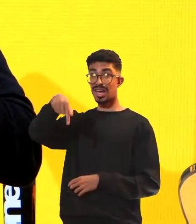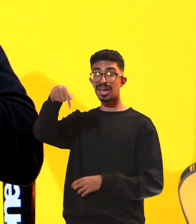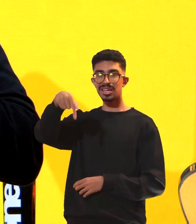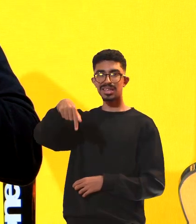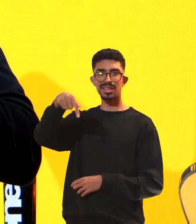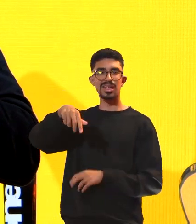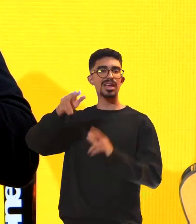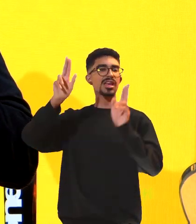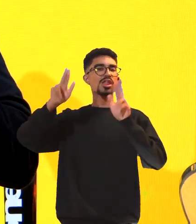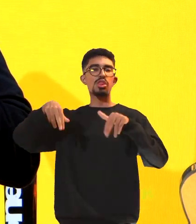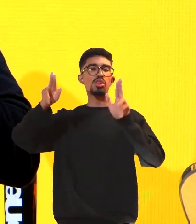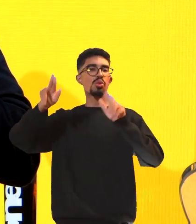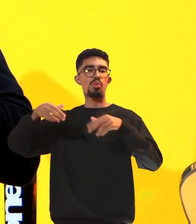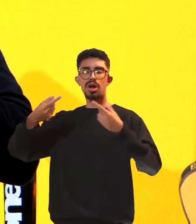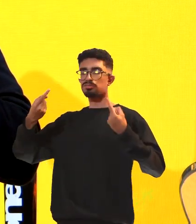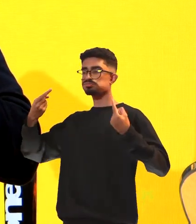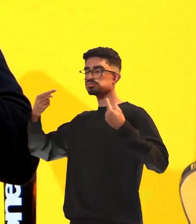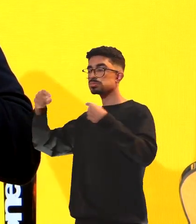entender o evangelho.